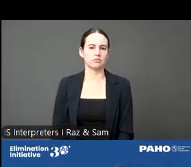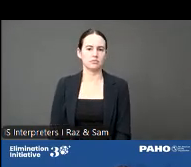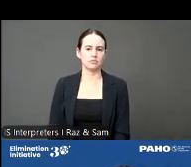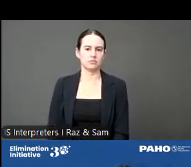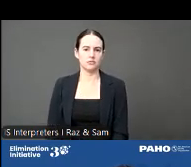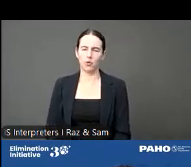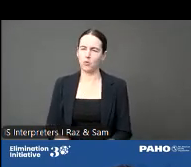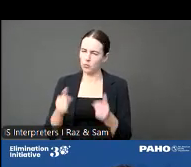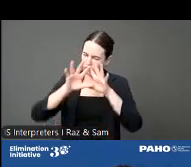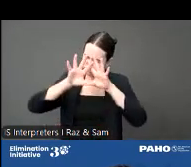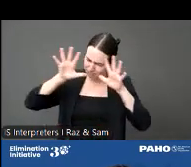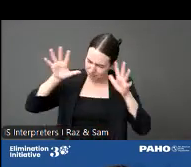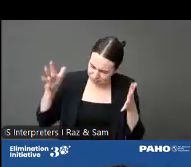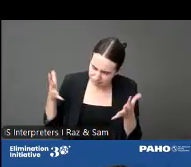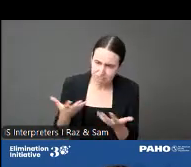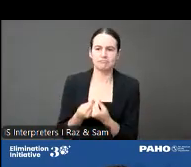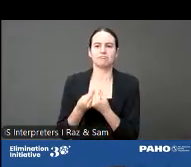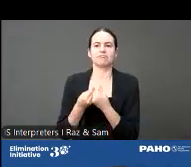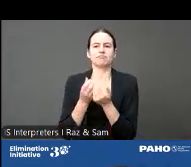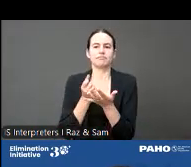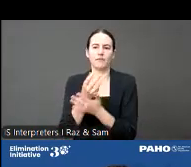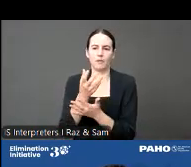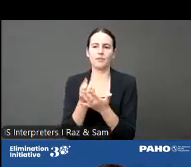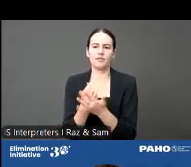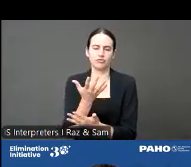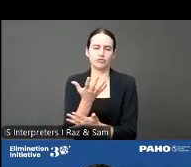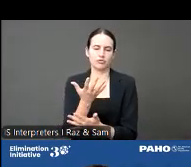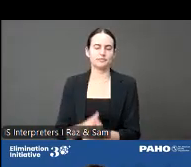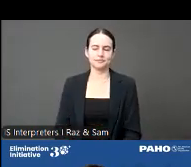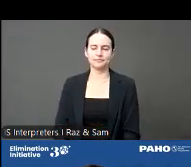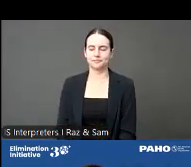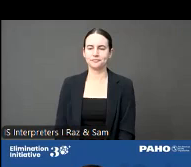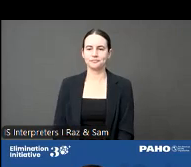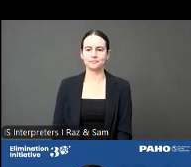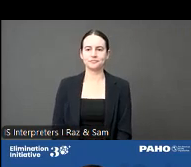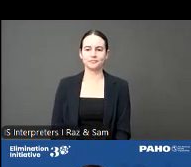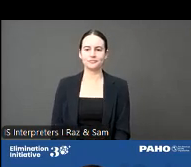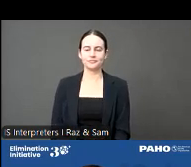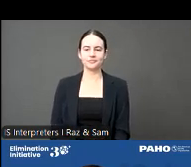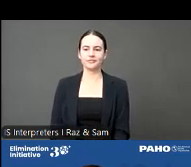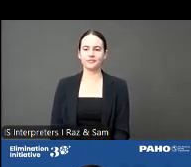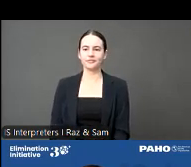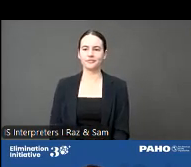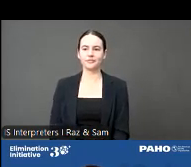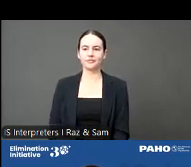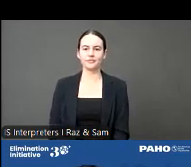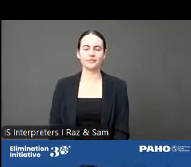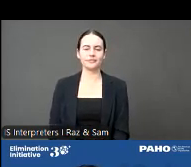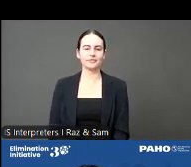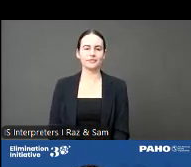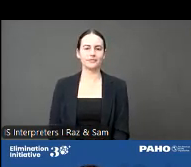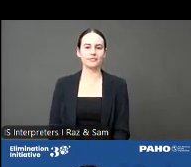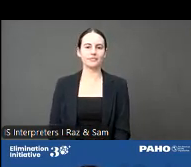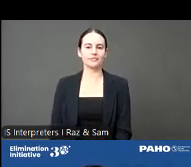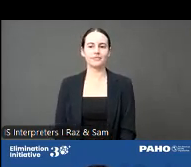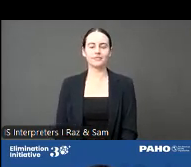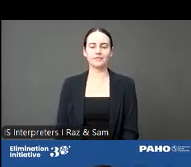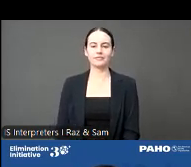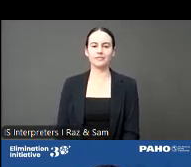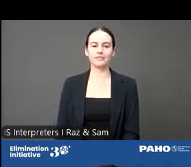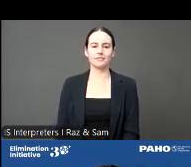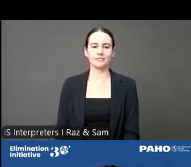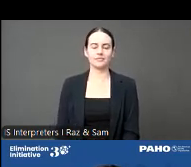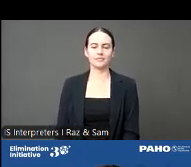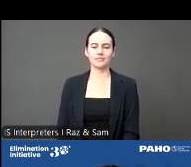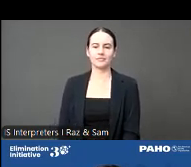eliminação. Para as doenças infecciosas não ou negligenciadas, como são doenças que não temos em países